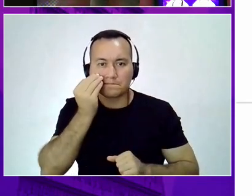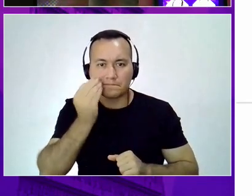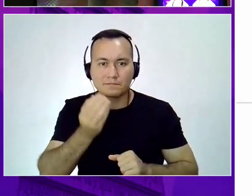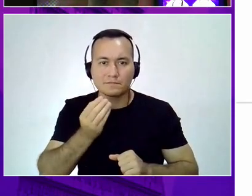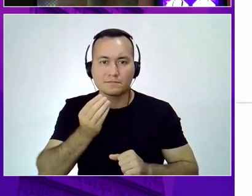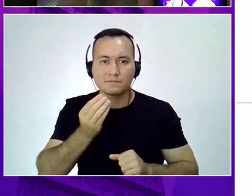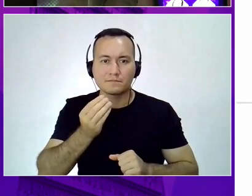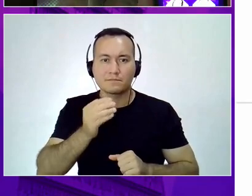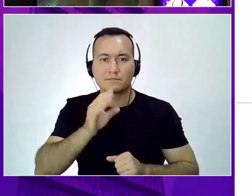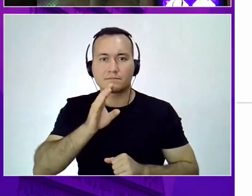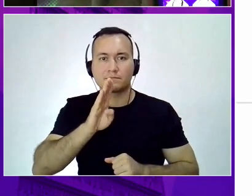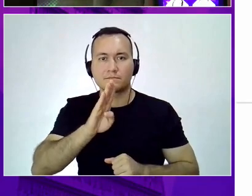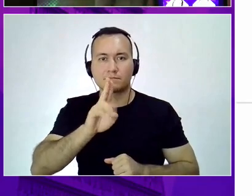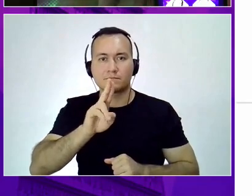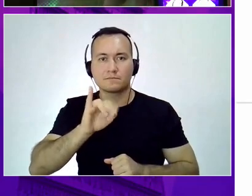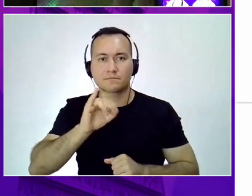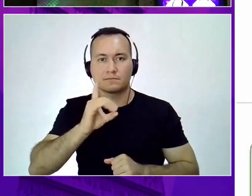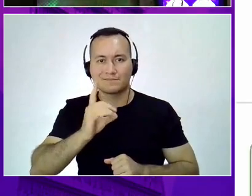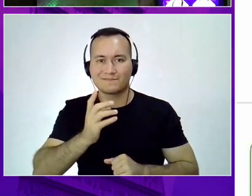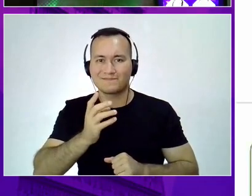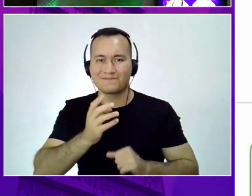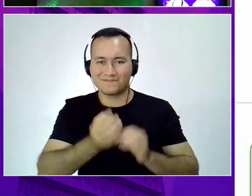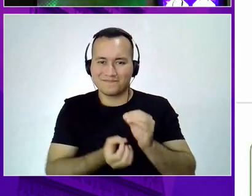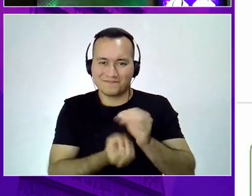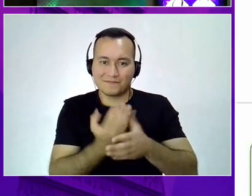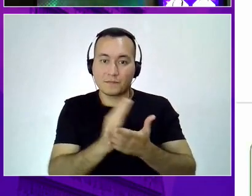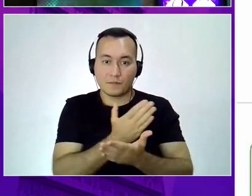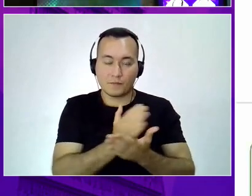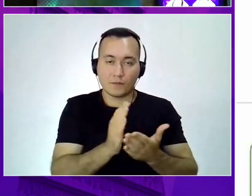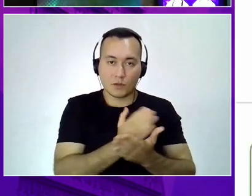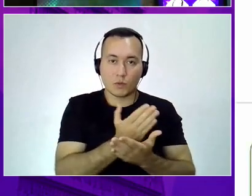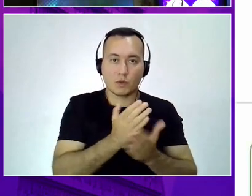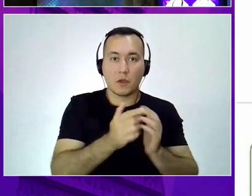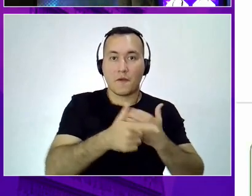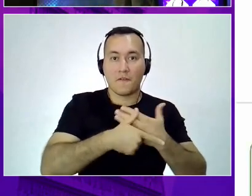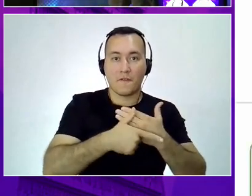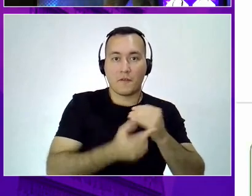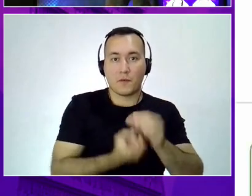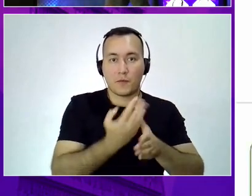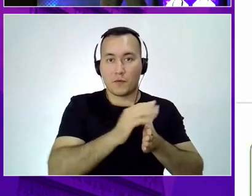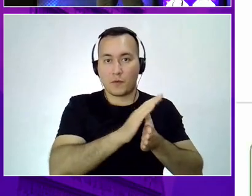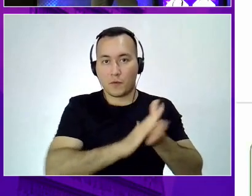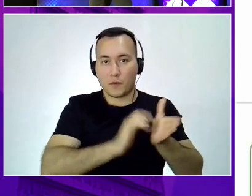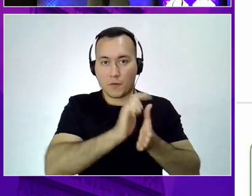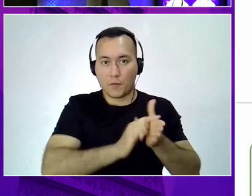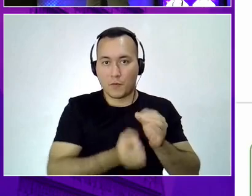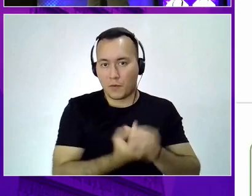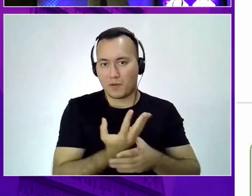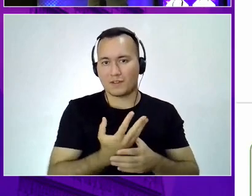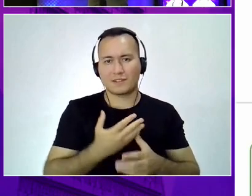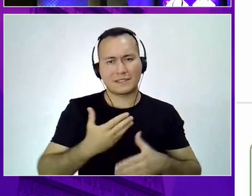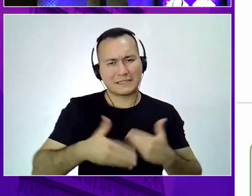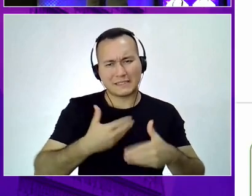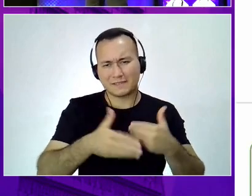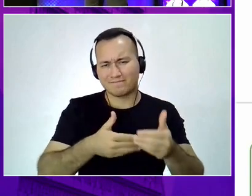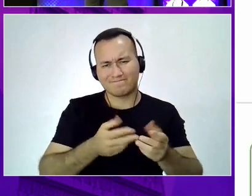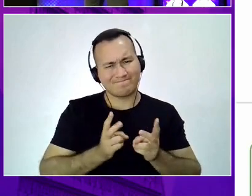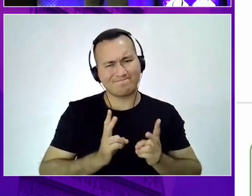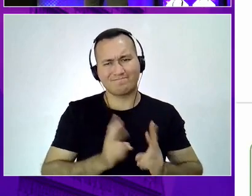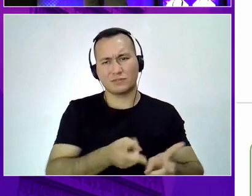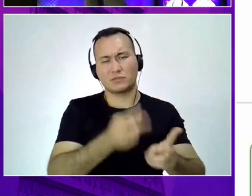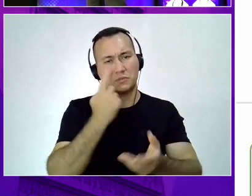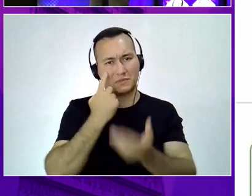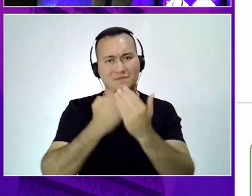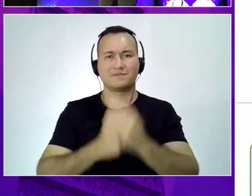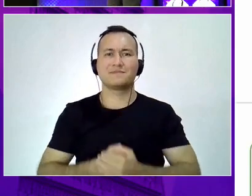de liberação ou não de cada funcionalidade. E, por fim, várias pessoas começaram a participar desse processo. A gente tem o PM, o PO, o Design, Tech Lead, Team